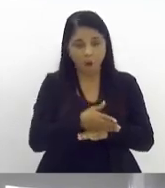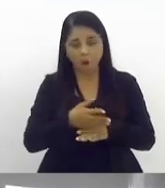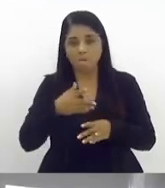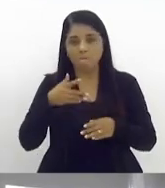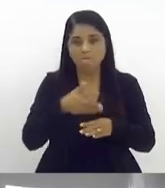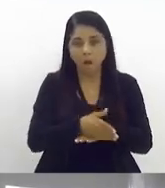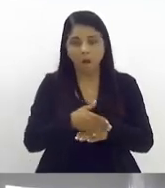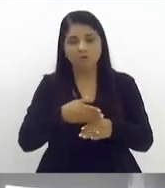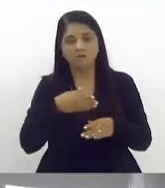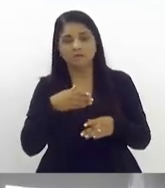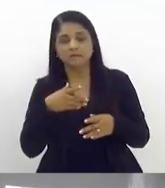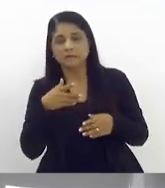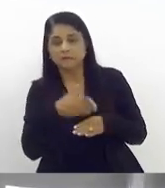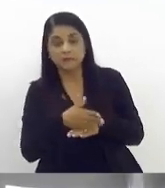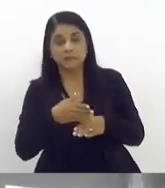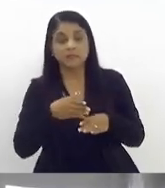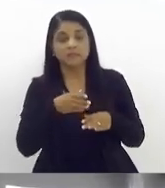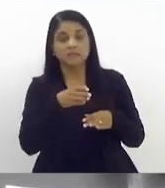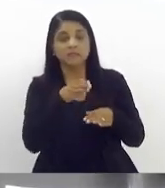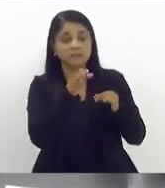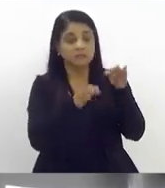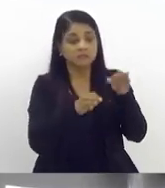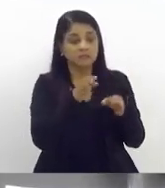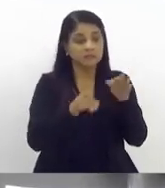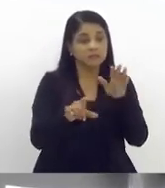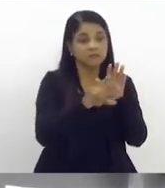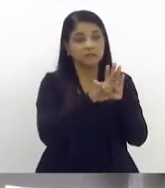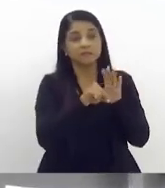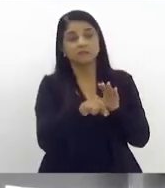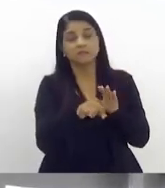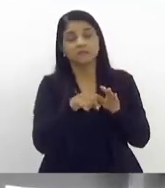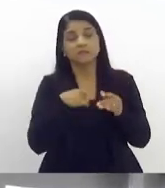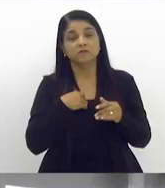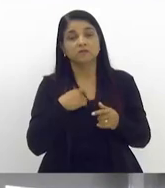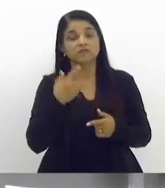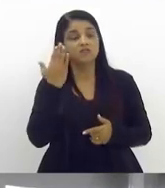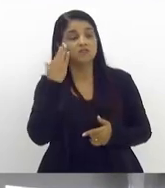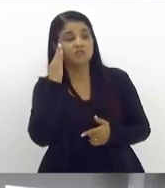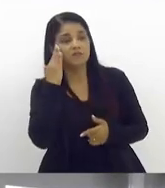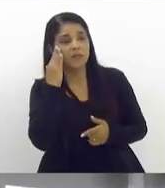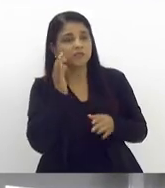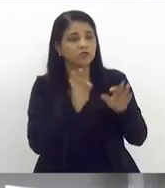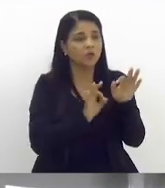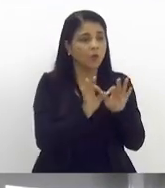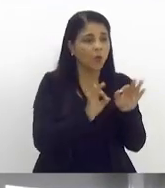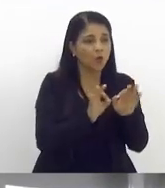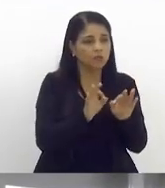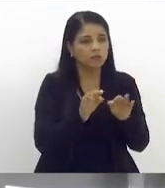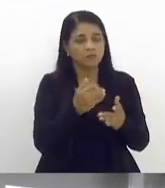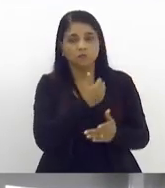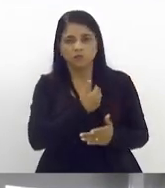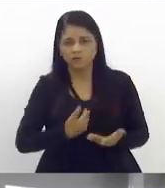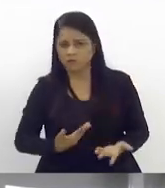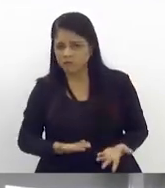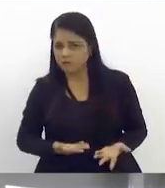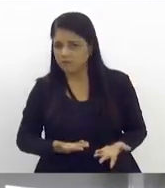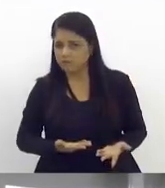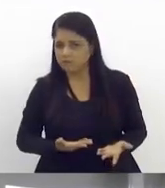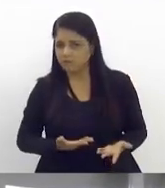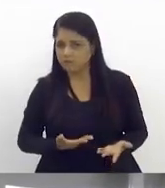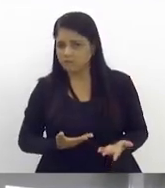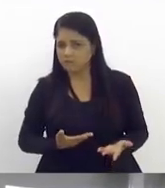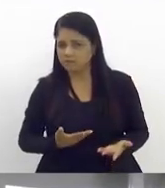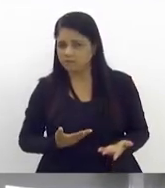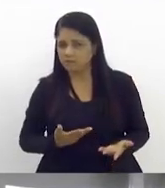e começarmos a legislar à luz daquilo que a gente entende que deva ser a organização de um governo. Então,